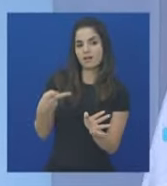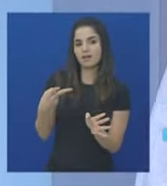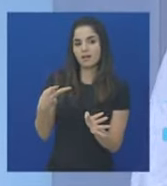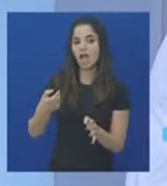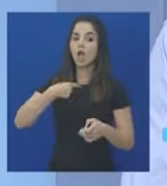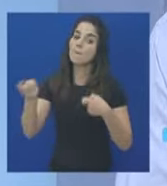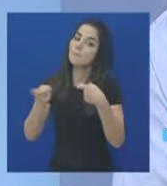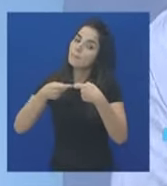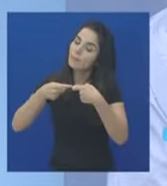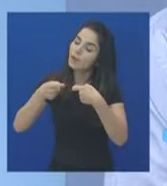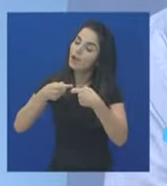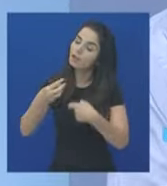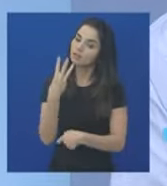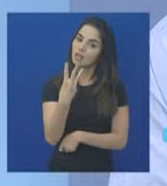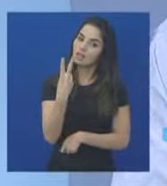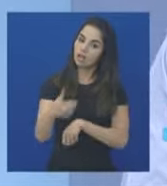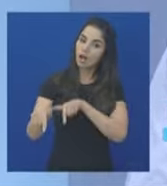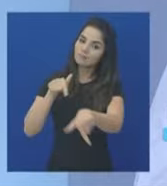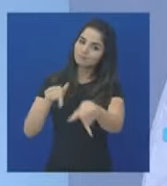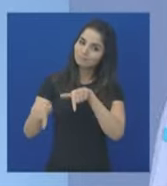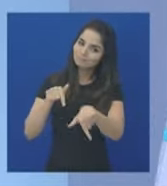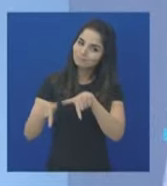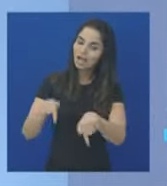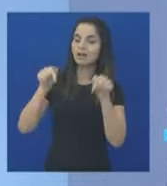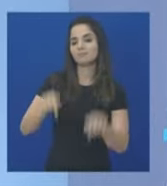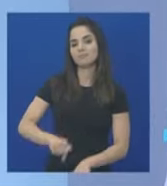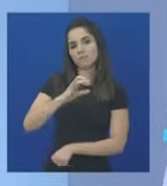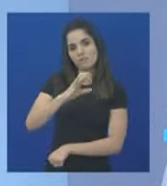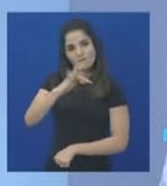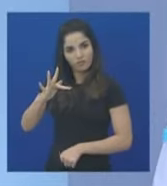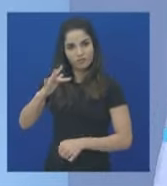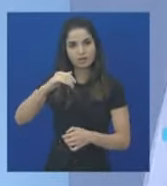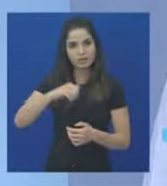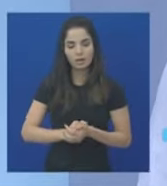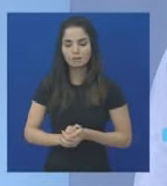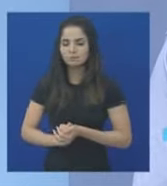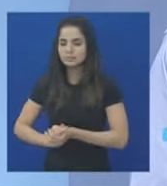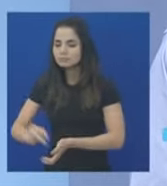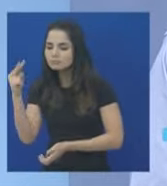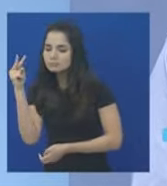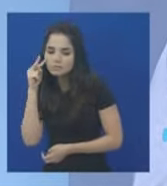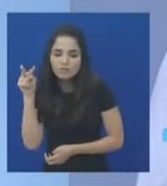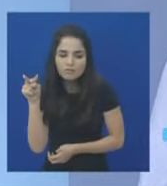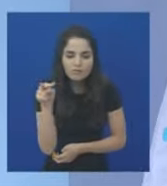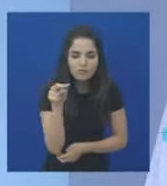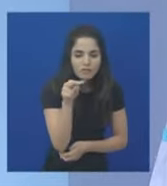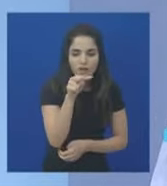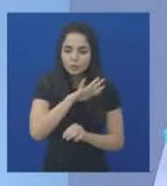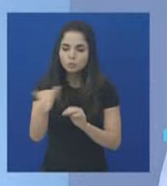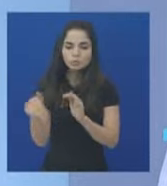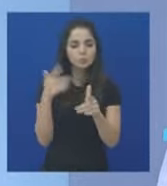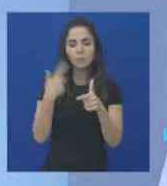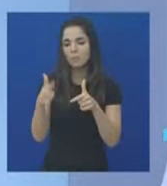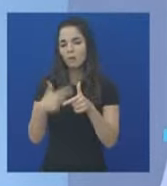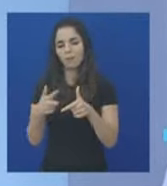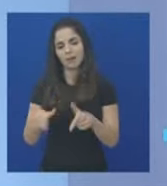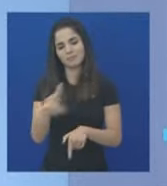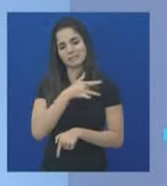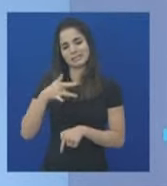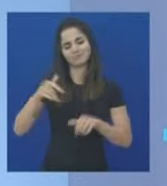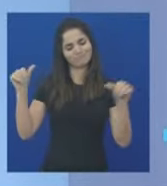sou médico há 32 anos, trabalhando aqui em Cabo Frio e venho acompanhando todos os problemas da nossa saúde,